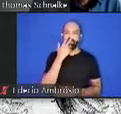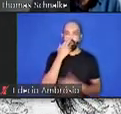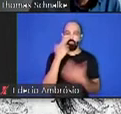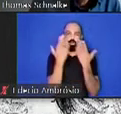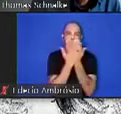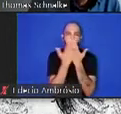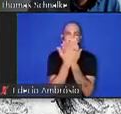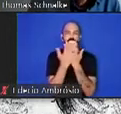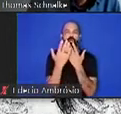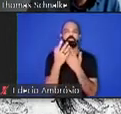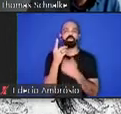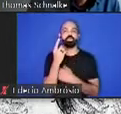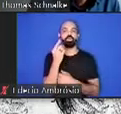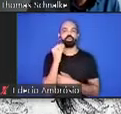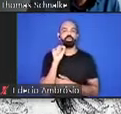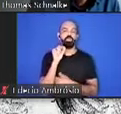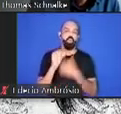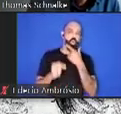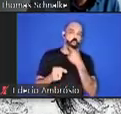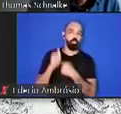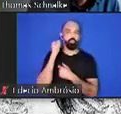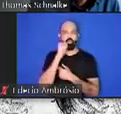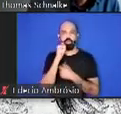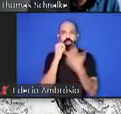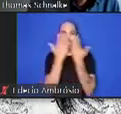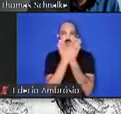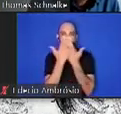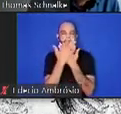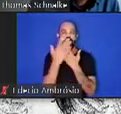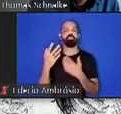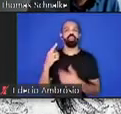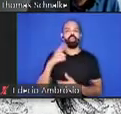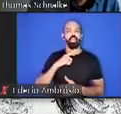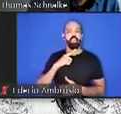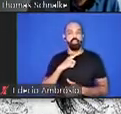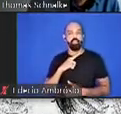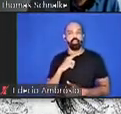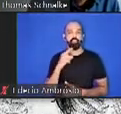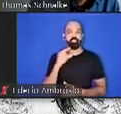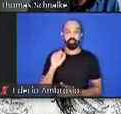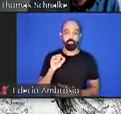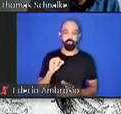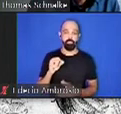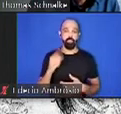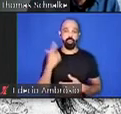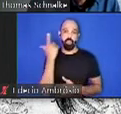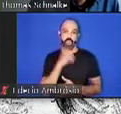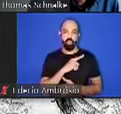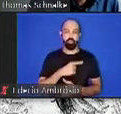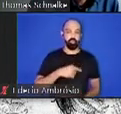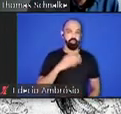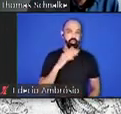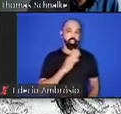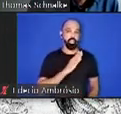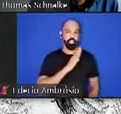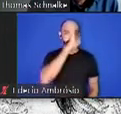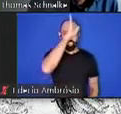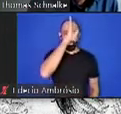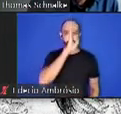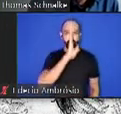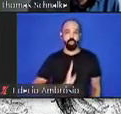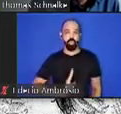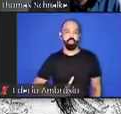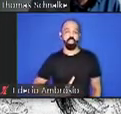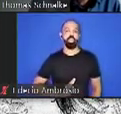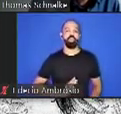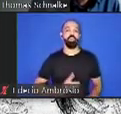um homem ou uma mulher transparentes. Nós temos aqui, então, o princípio onde nós vemos as